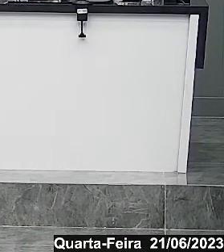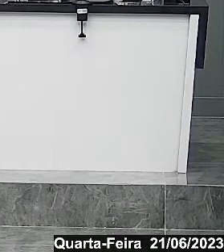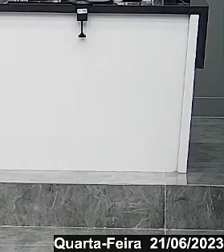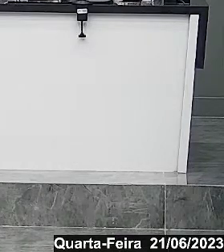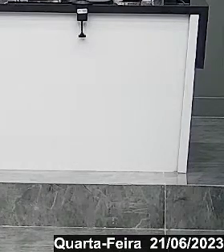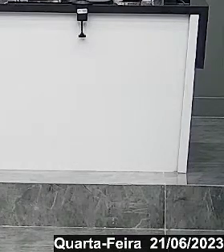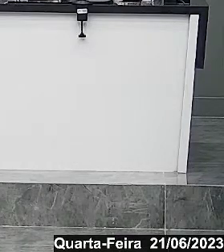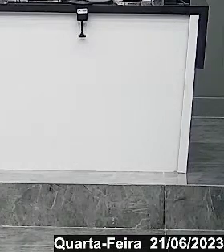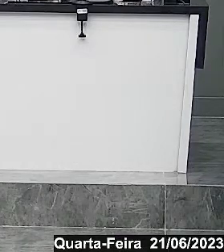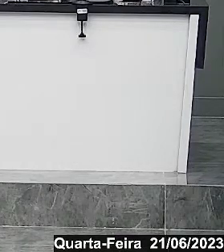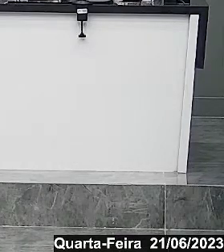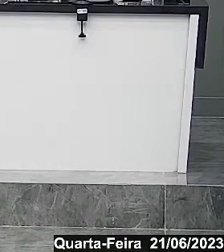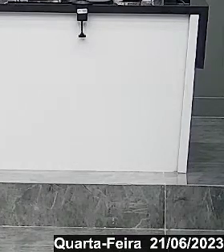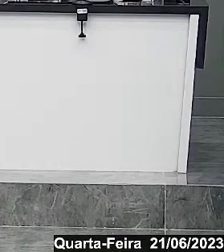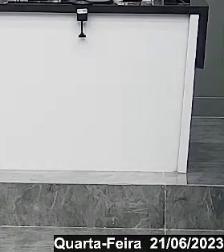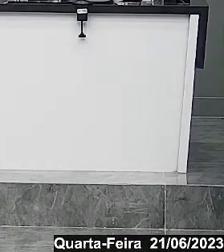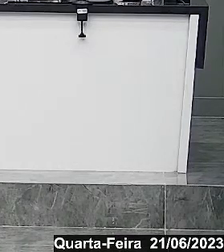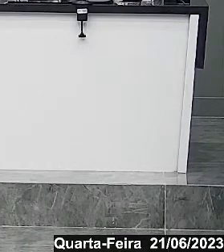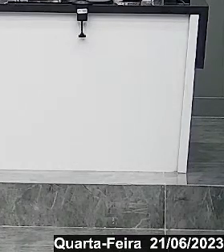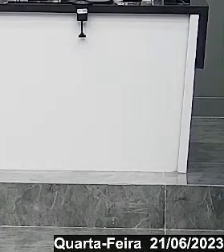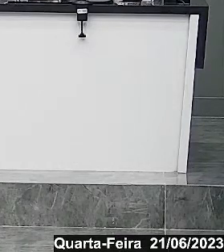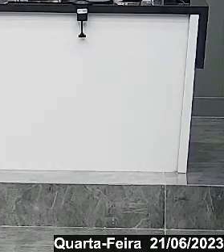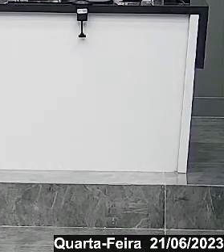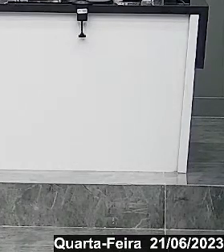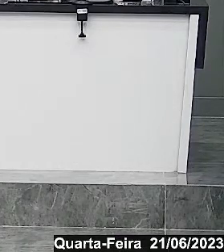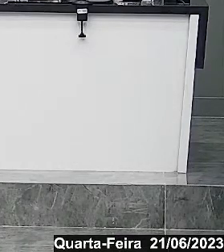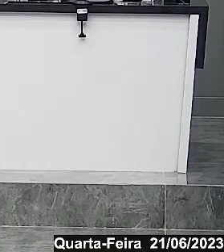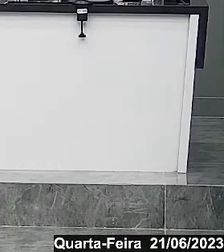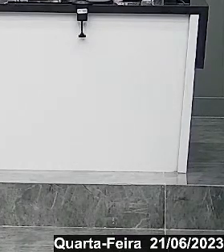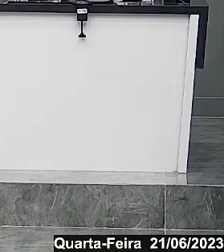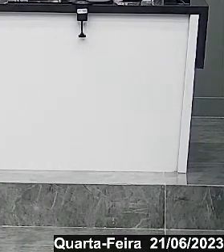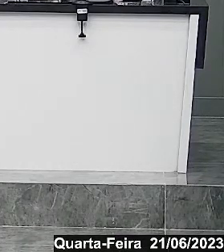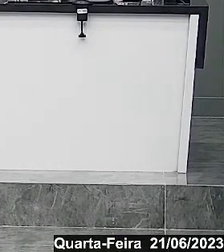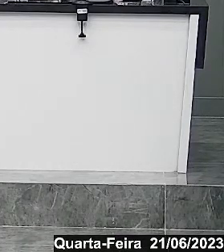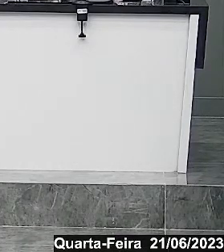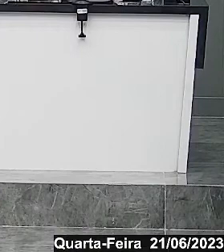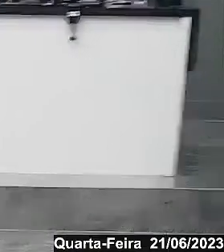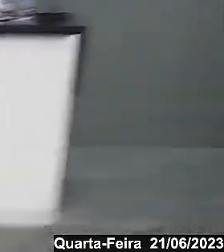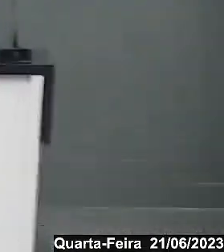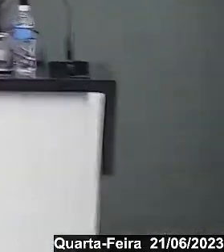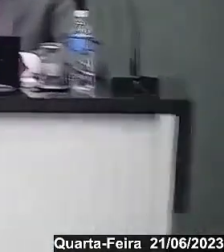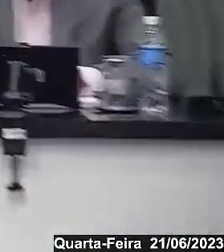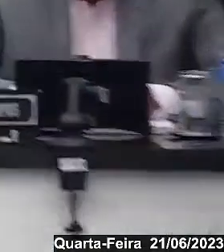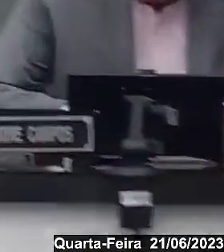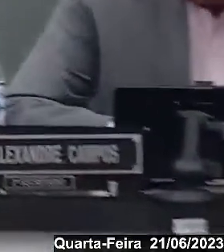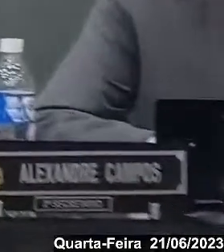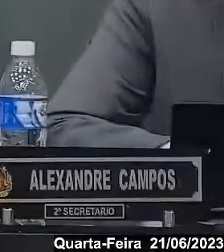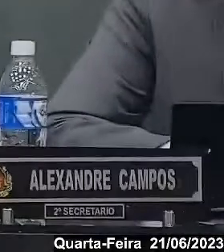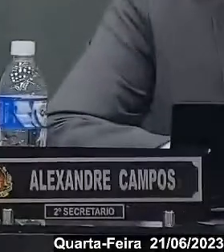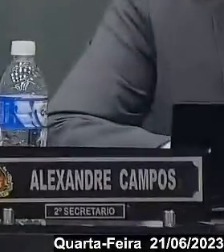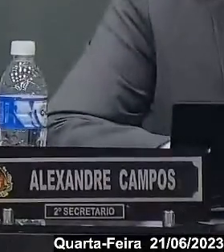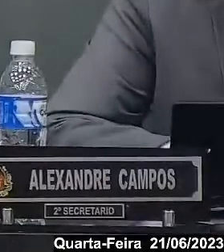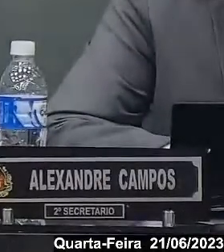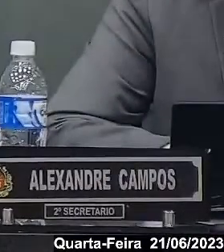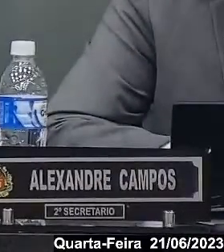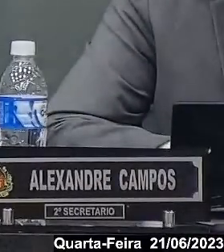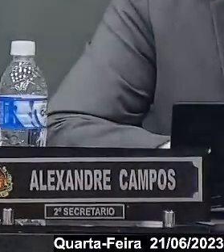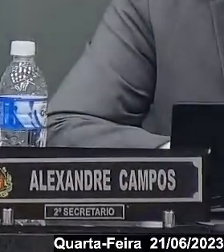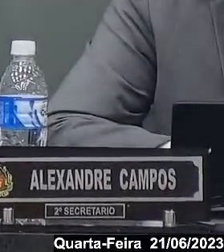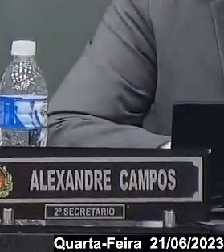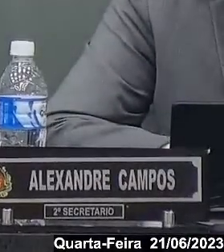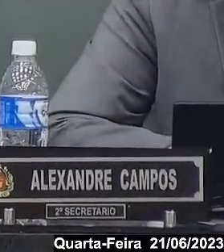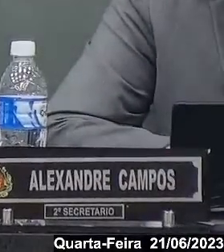vocês. Que Deus abençoe grandiosamente todos vocês. Em nome do meu assessor Cleiton e Raul, quero